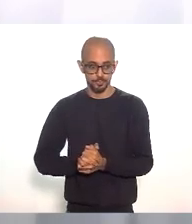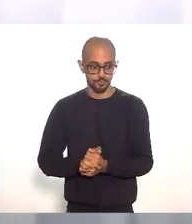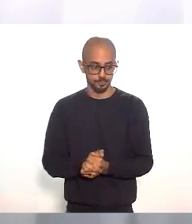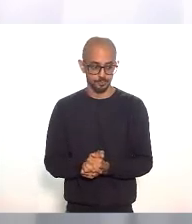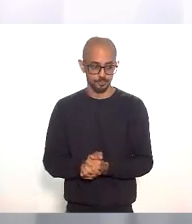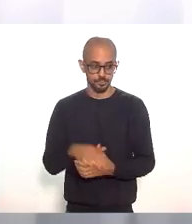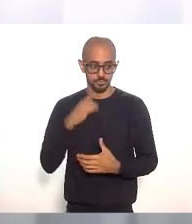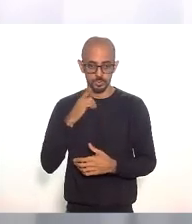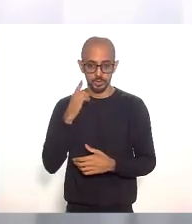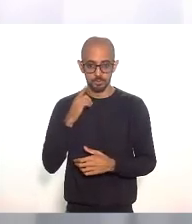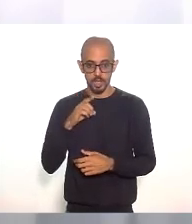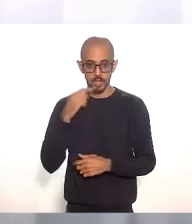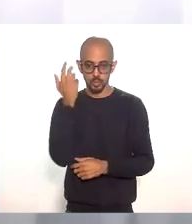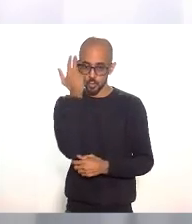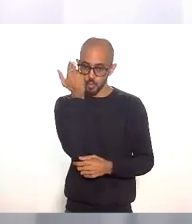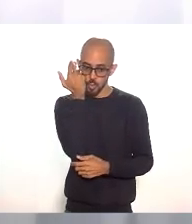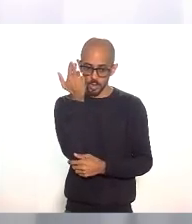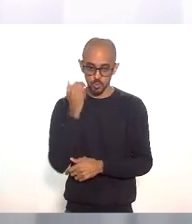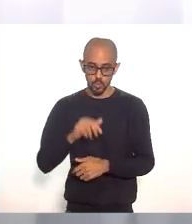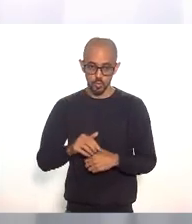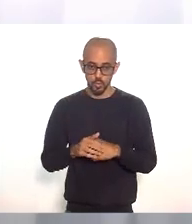Anderson Moraes. Deputado Eliomar Coelho.